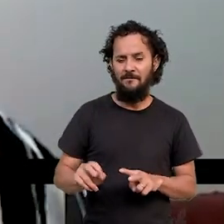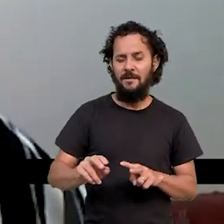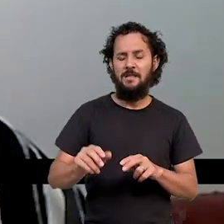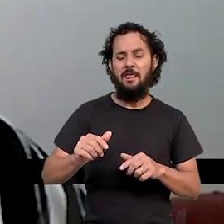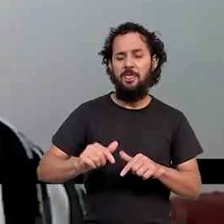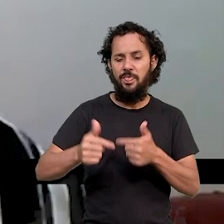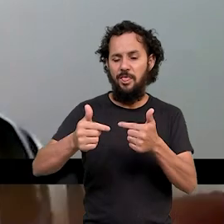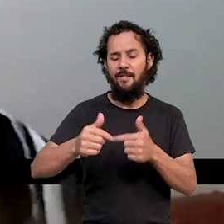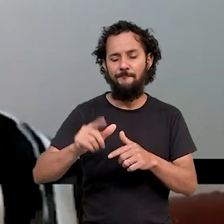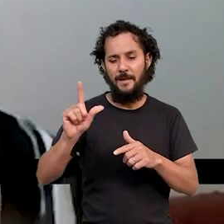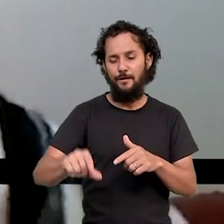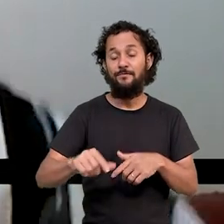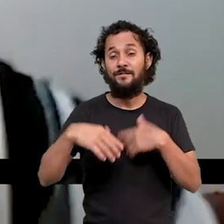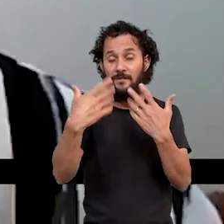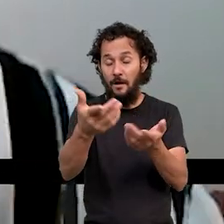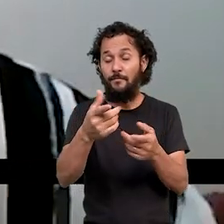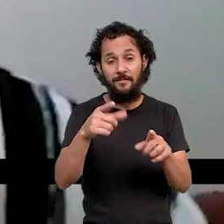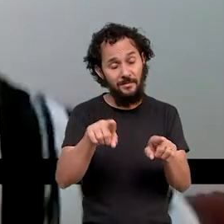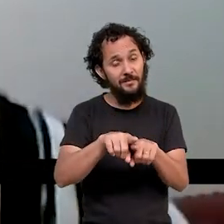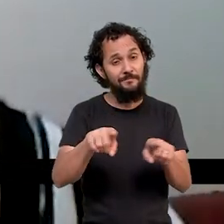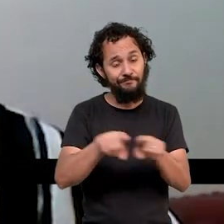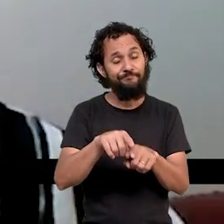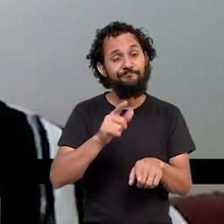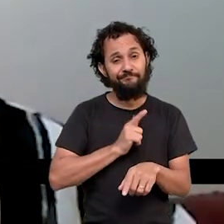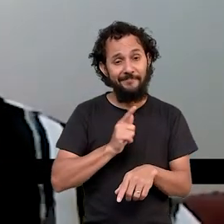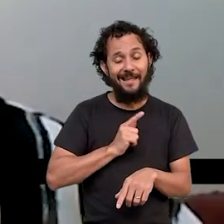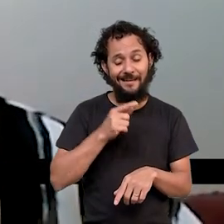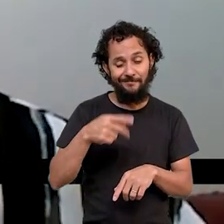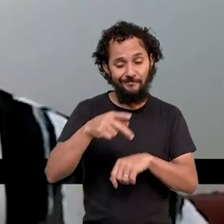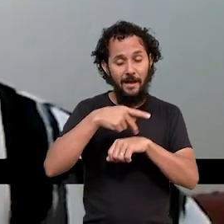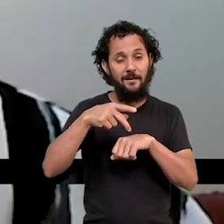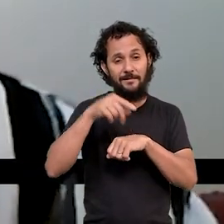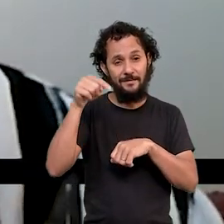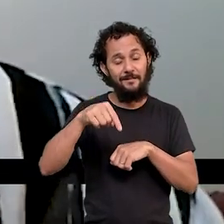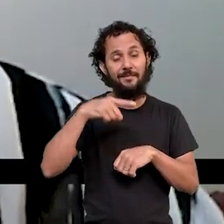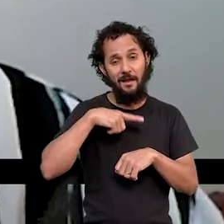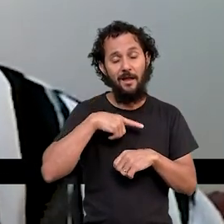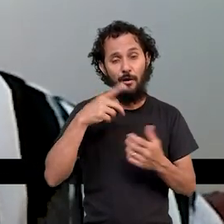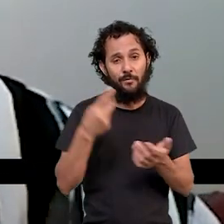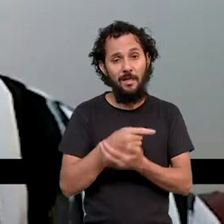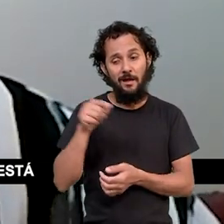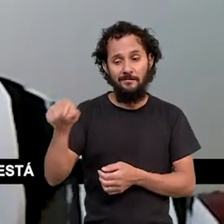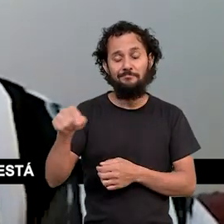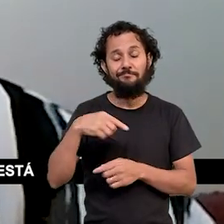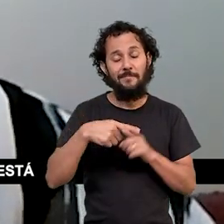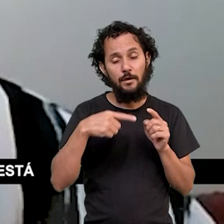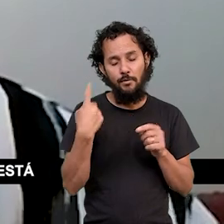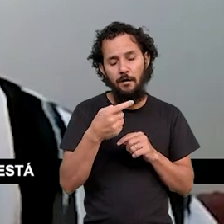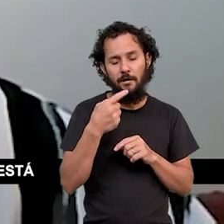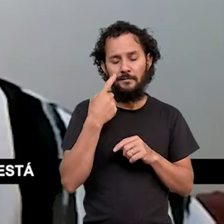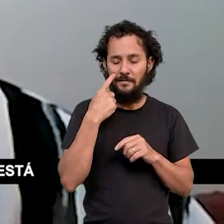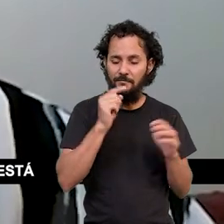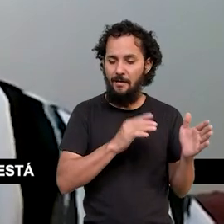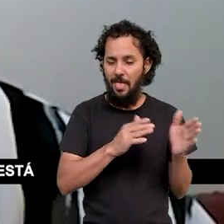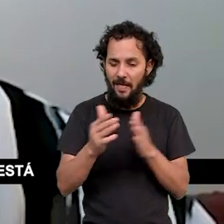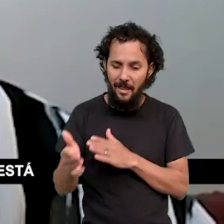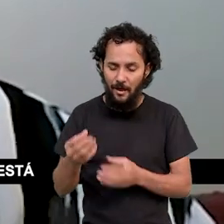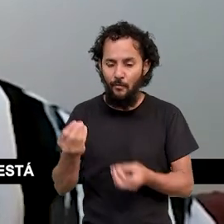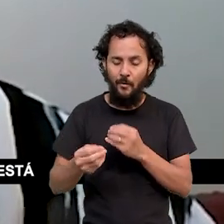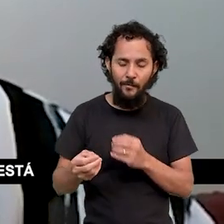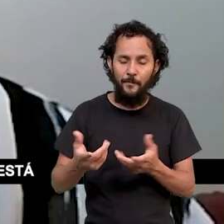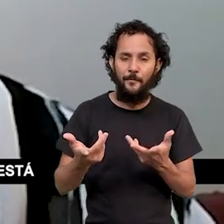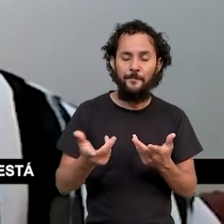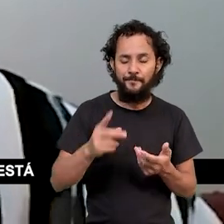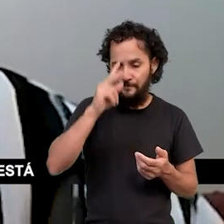é menos trabalho, né? Então, a gente ainda encontra isso pelo nosso país afora, né? Se é algo que a gente tem que pensar de um processo ainda